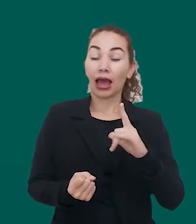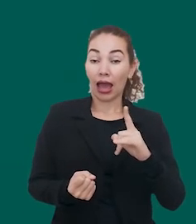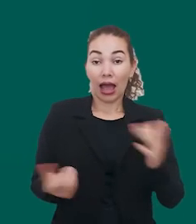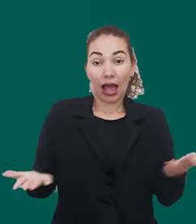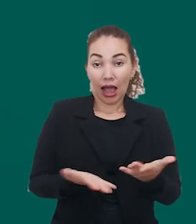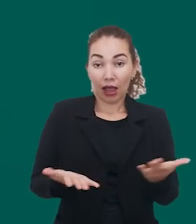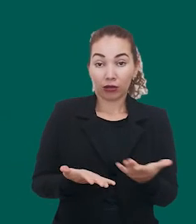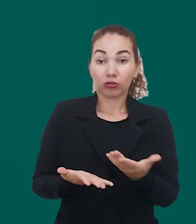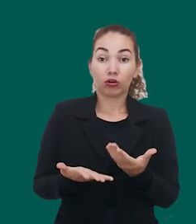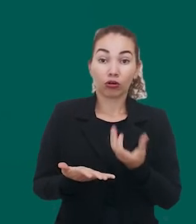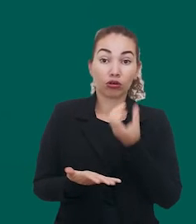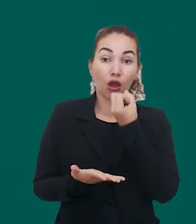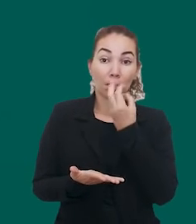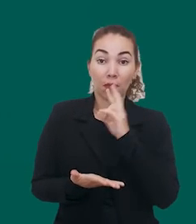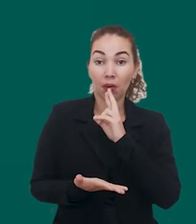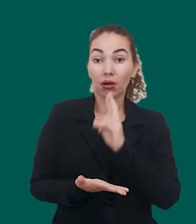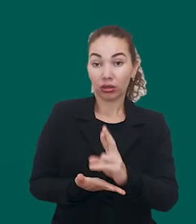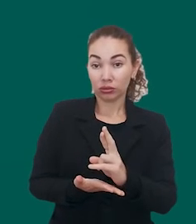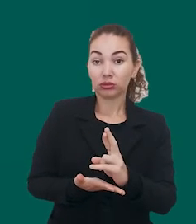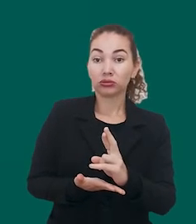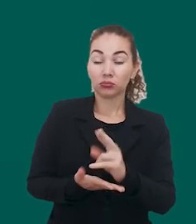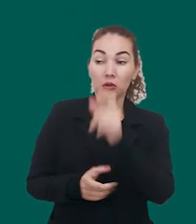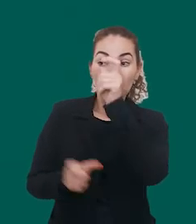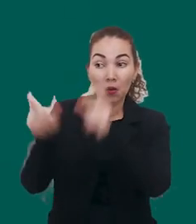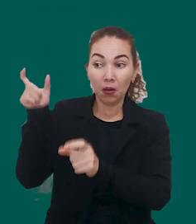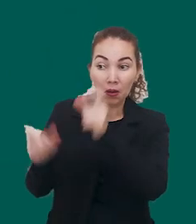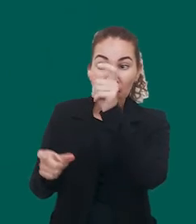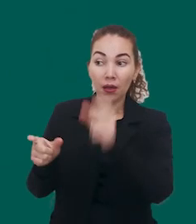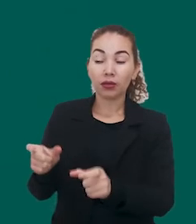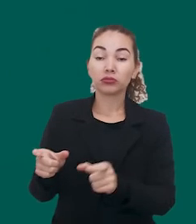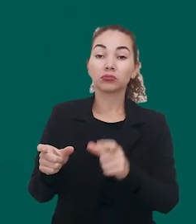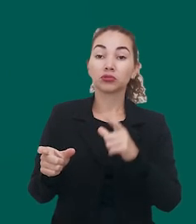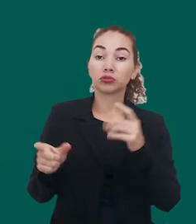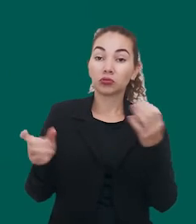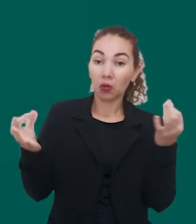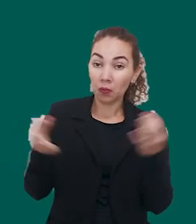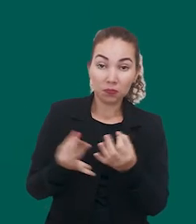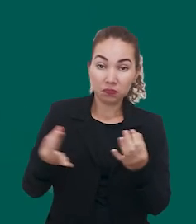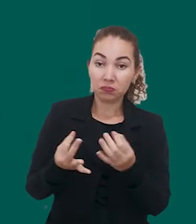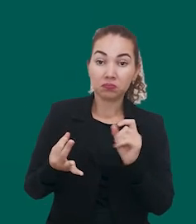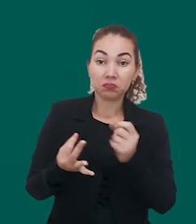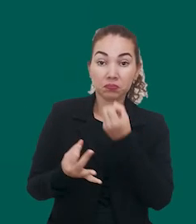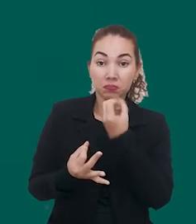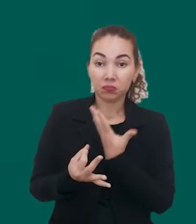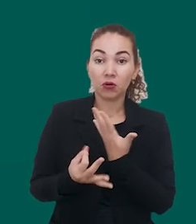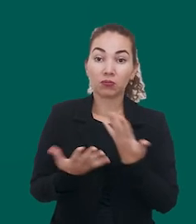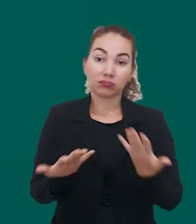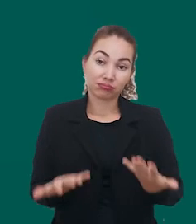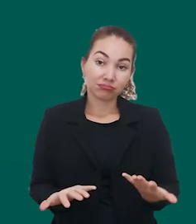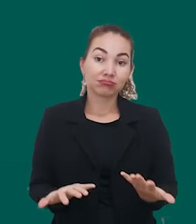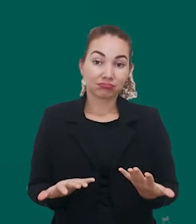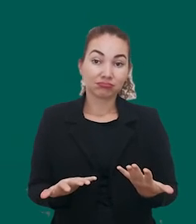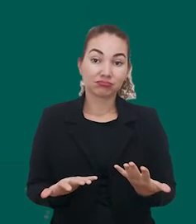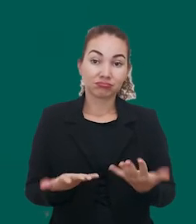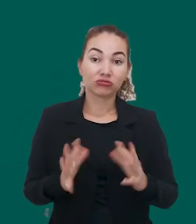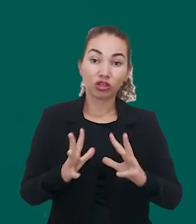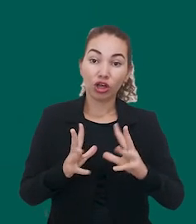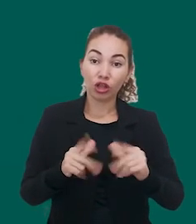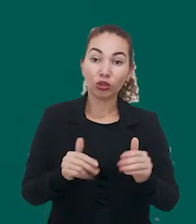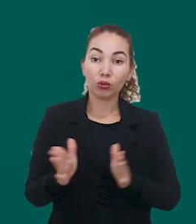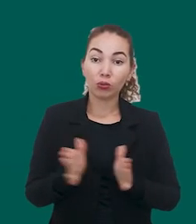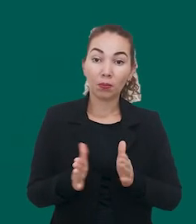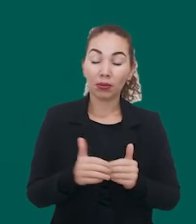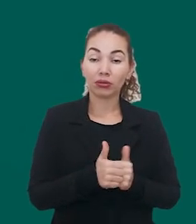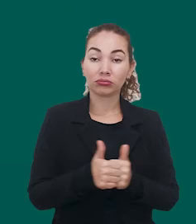lugares que têm feito a imunização, e nos indivíduos teste, a eficácia parecia ser muito grande durante todo o período de